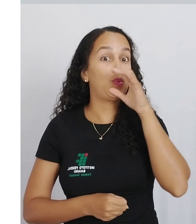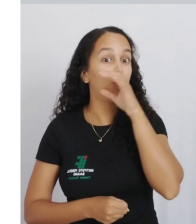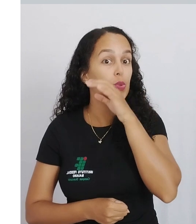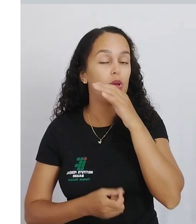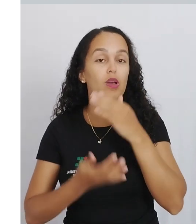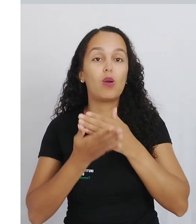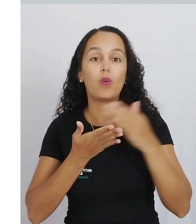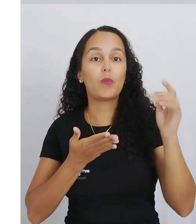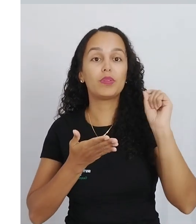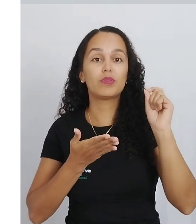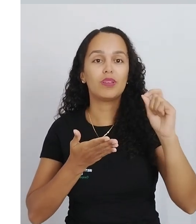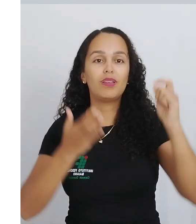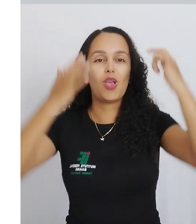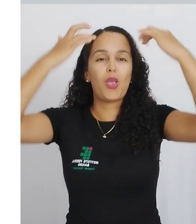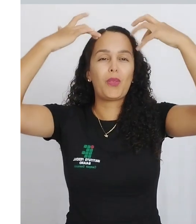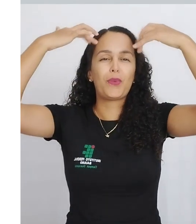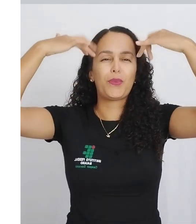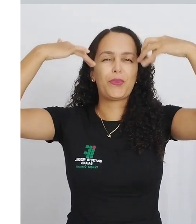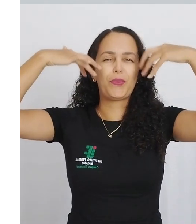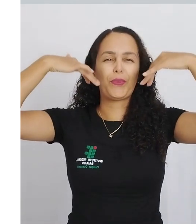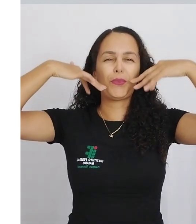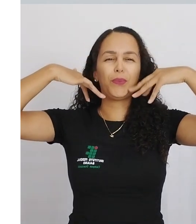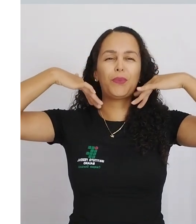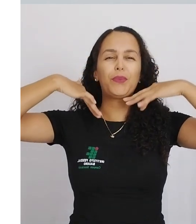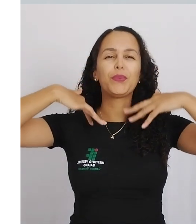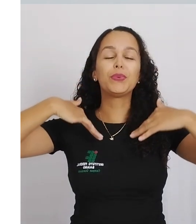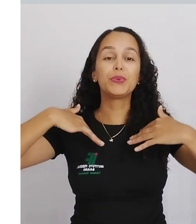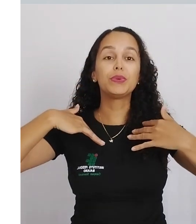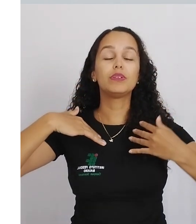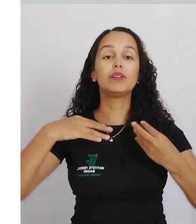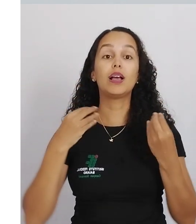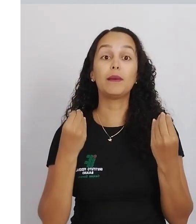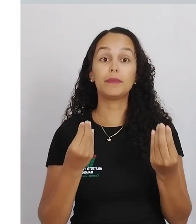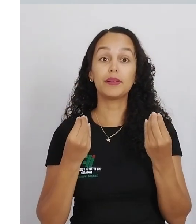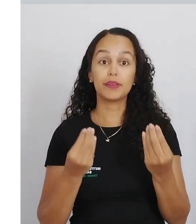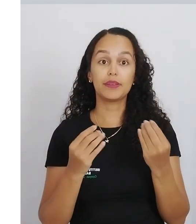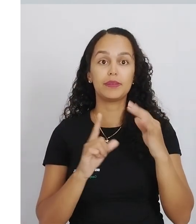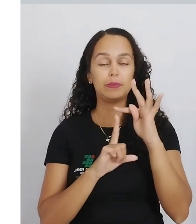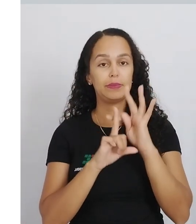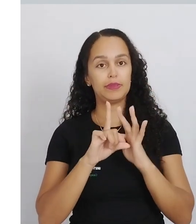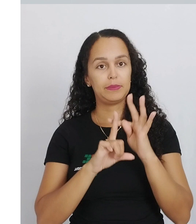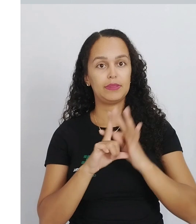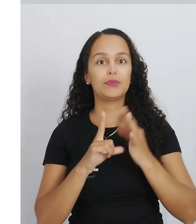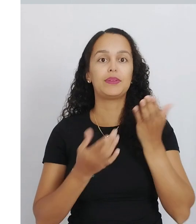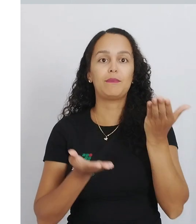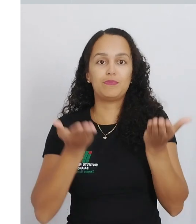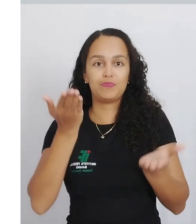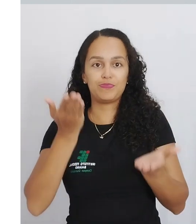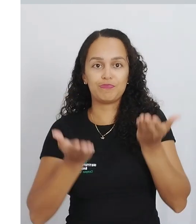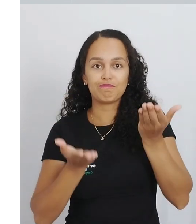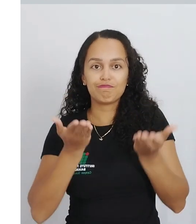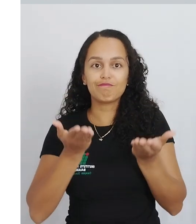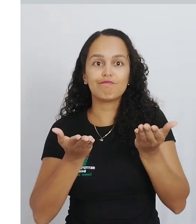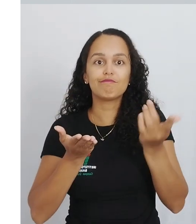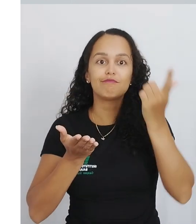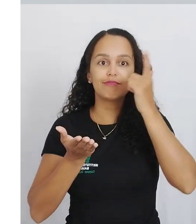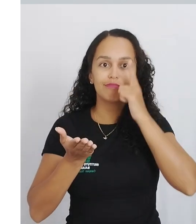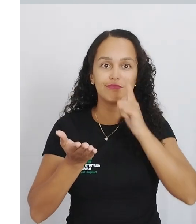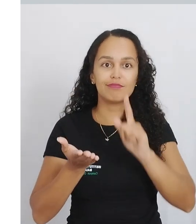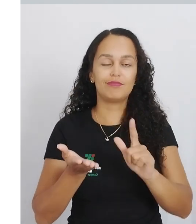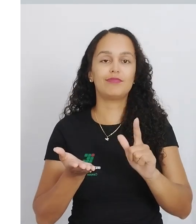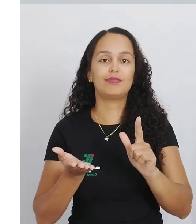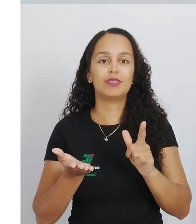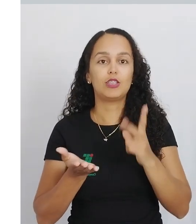começa a suar, né? O suor, ele vem justamente para poder controlar essa temperatura e manter